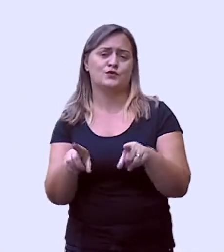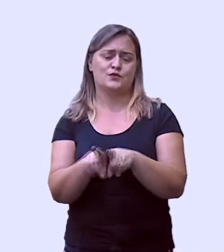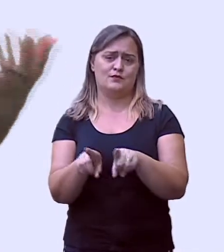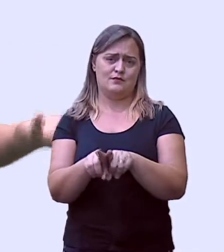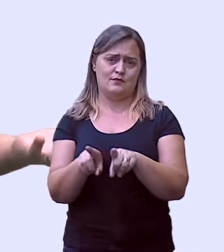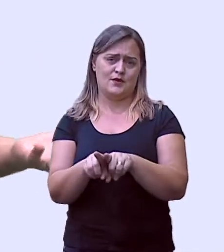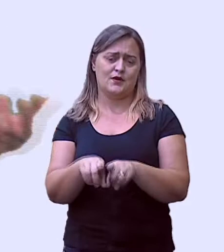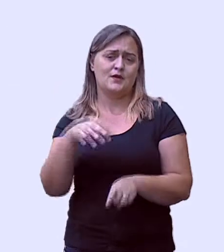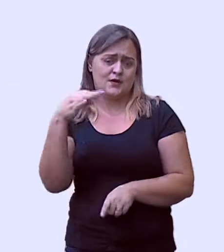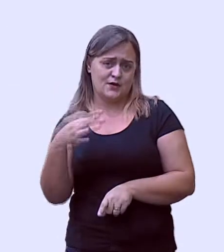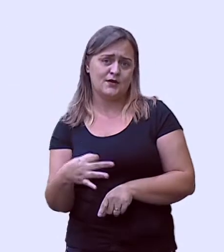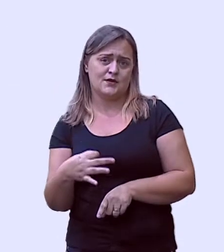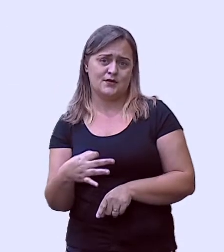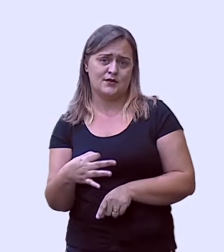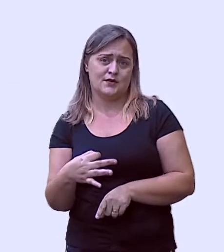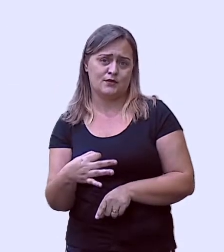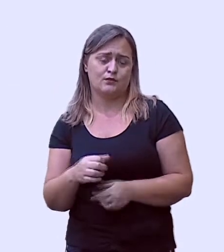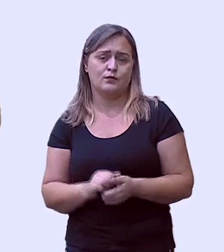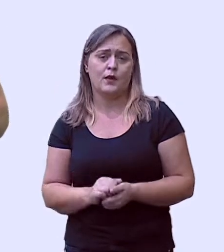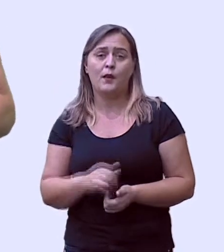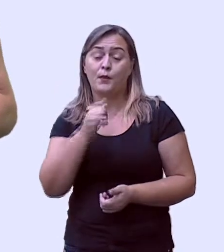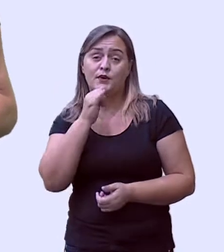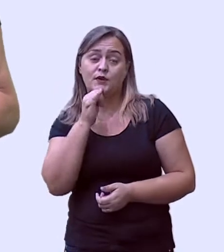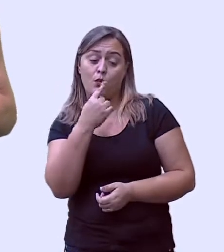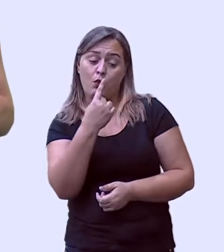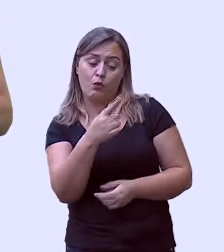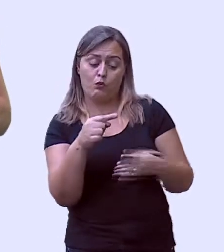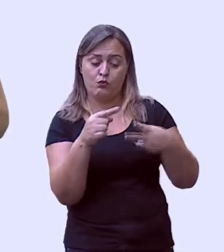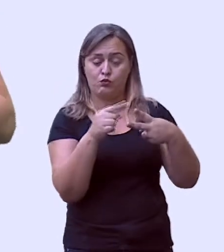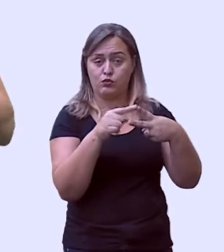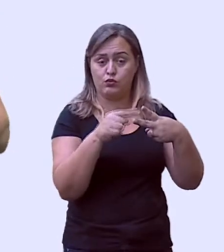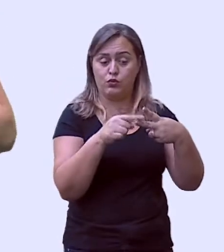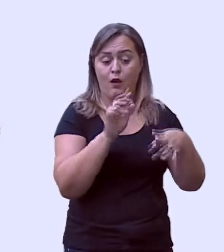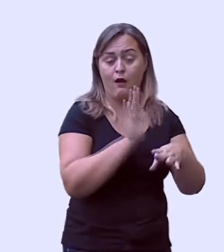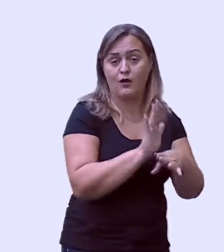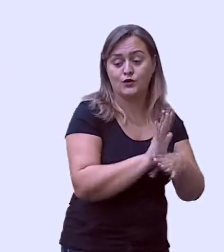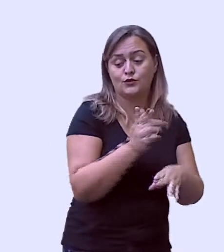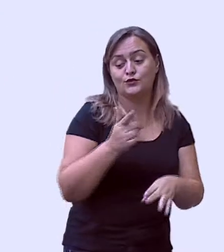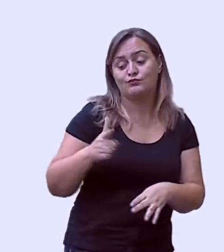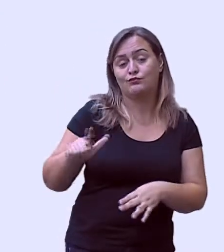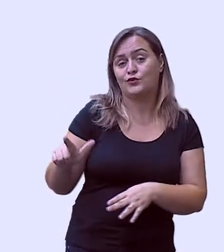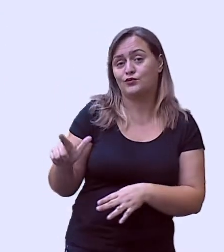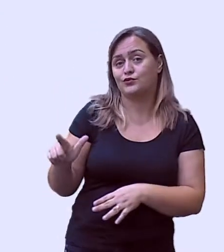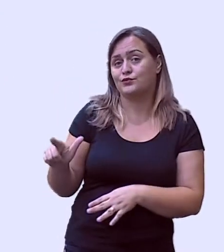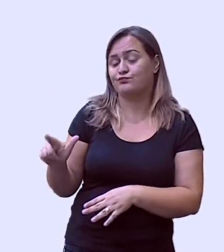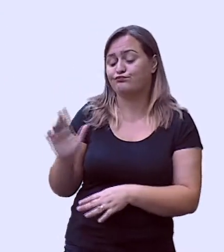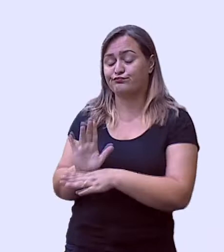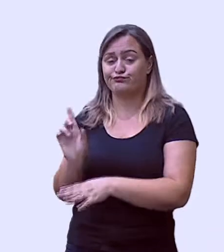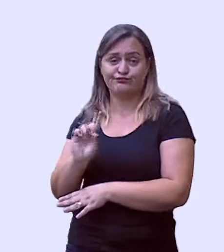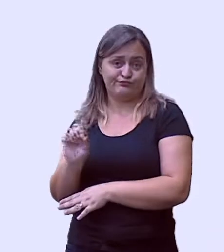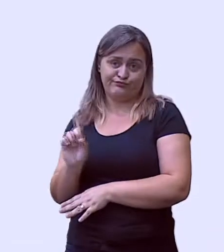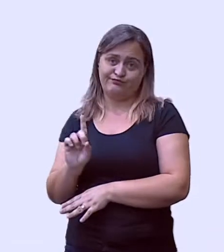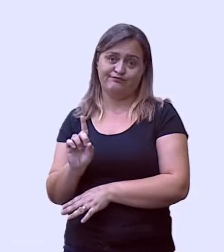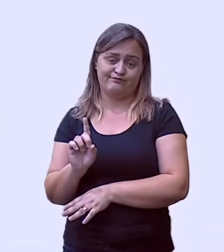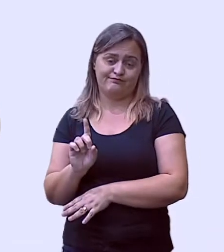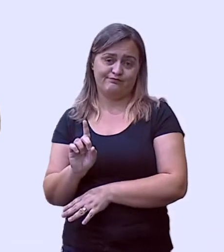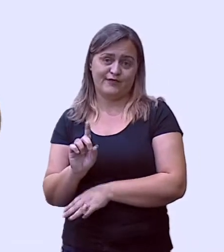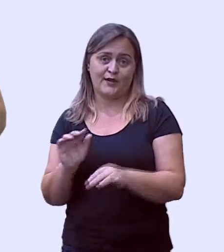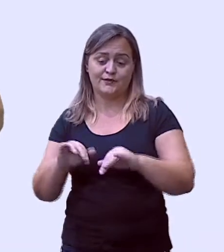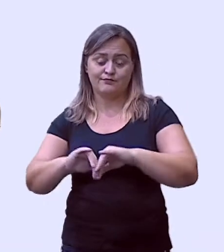acaba por prejudicar o outro. Se eu tenho benefício para um, o outro acaba sendo prejudicado, não é